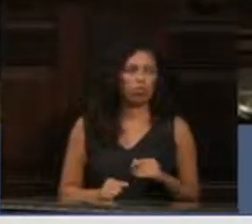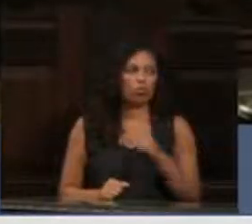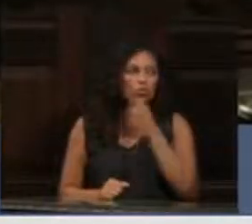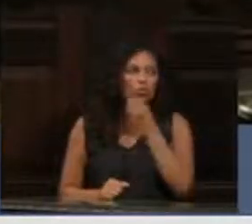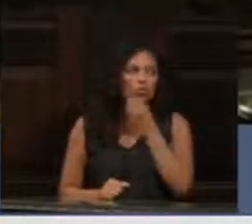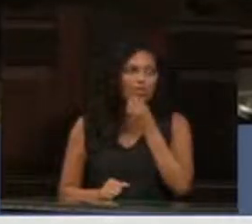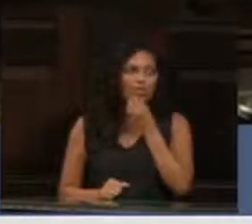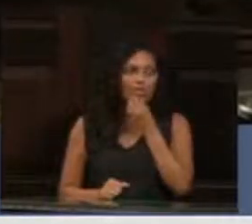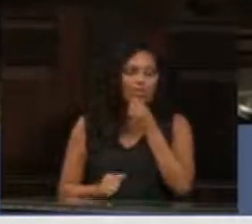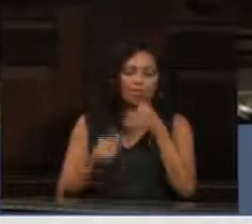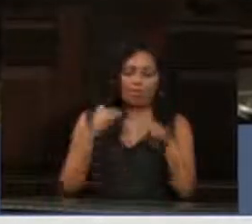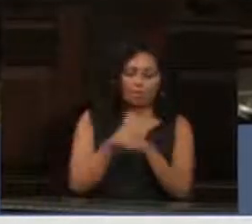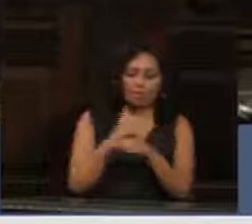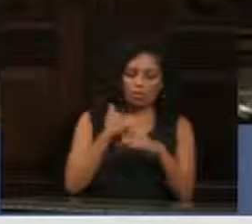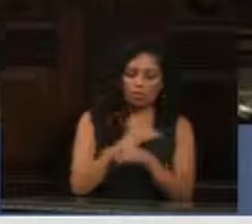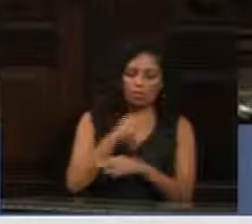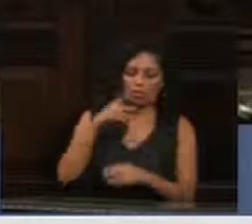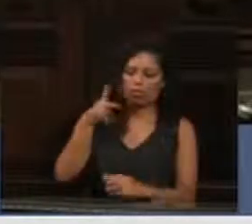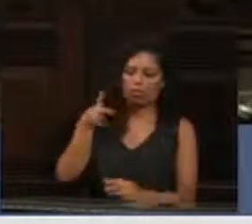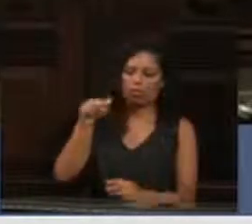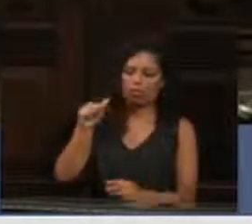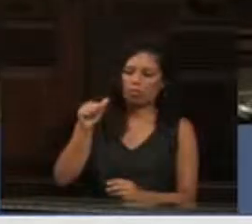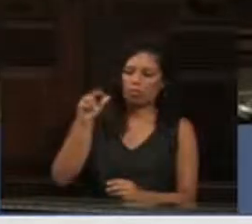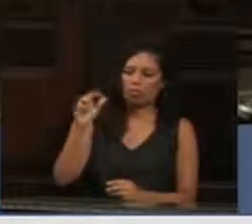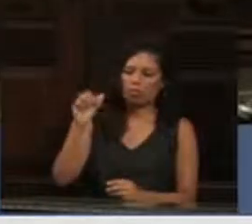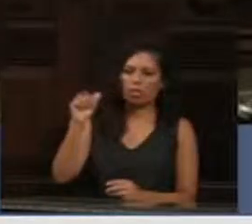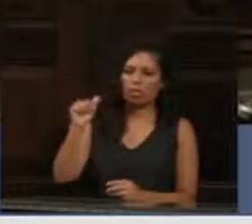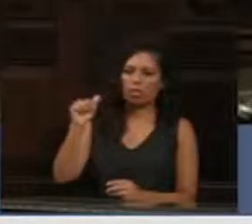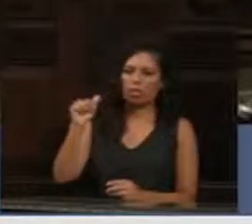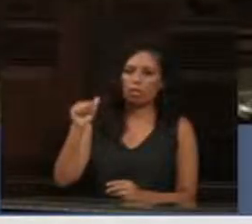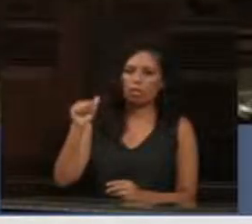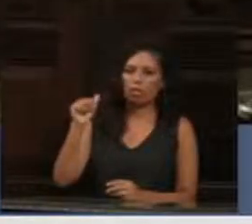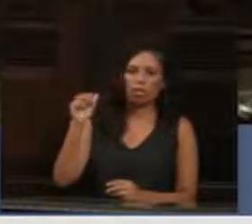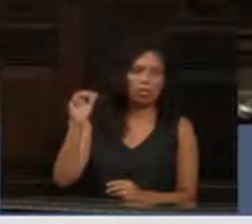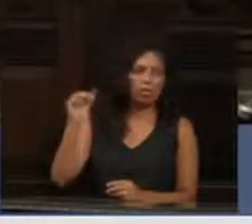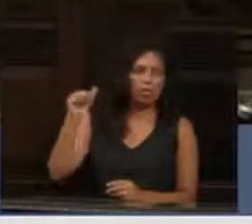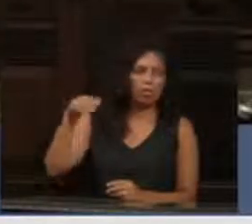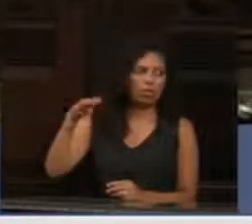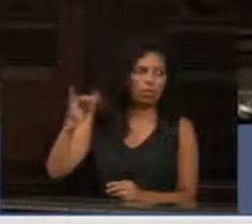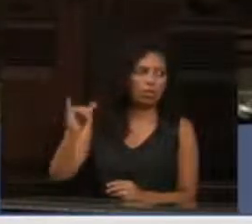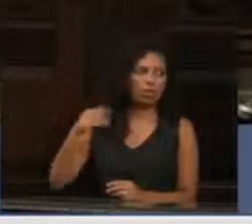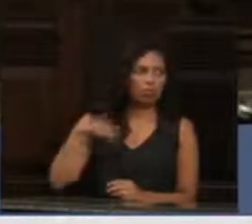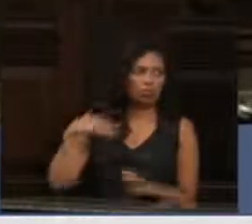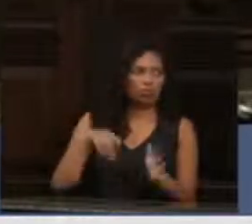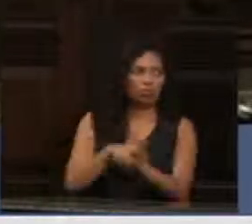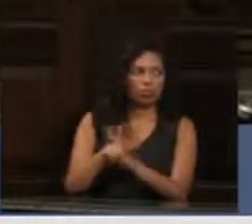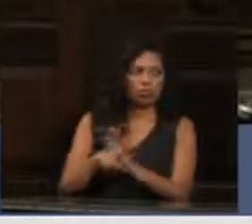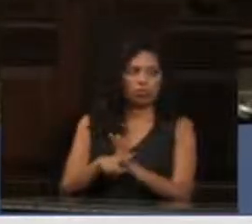de Paracambi. Isso é um absurdo. Não aceito mais isso, vou fiscalizar.